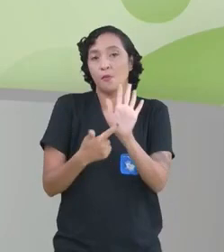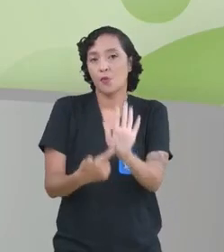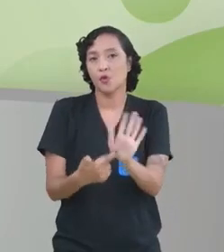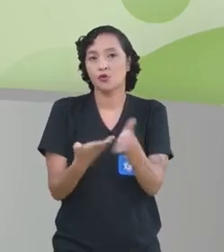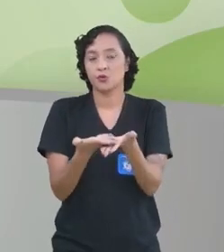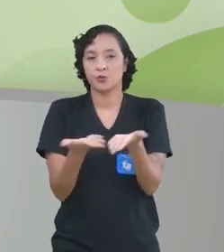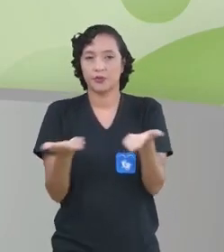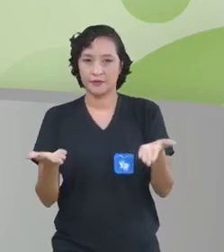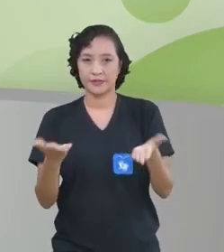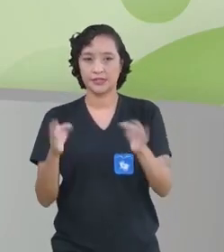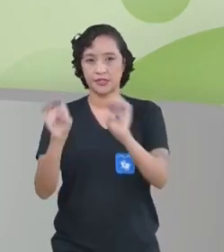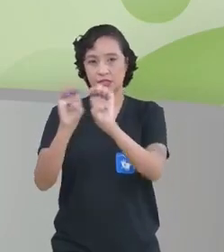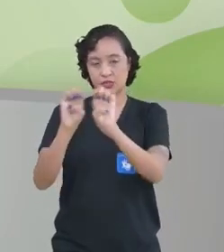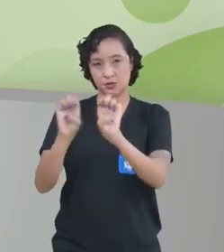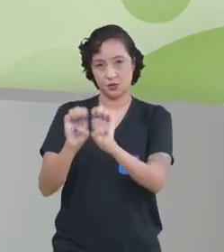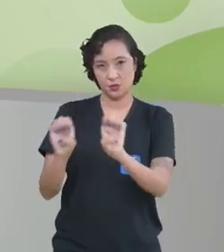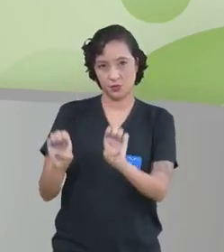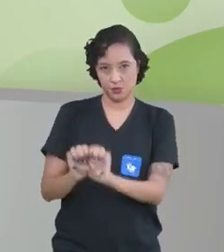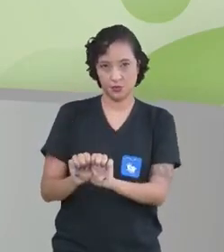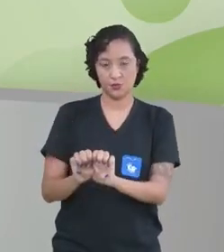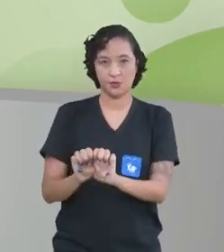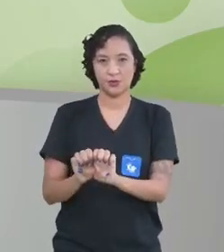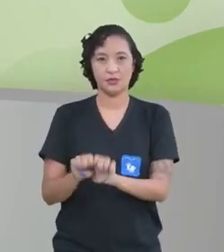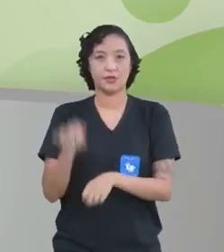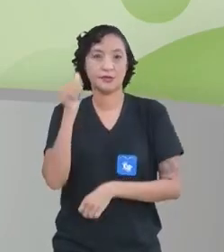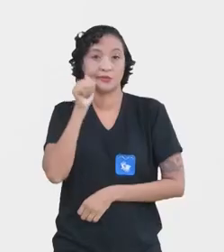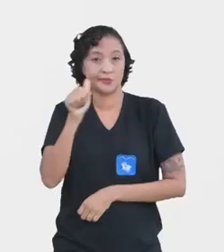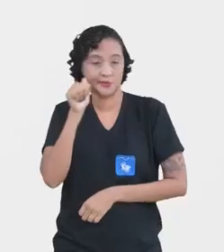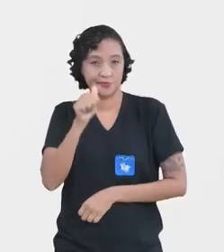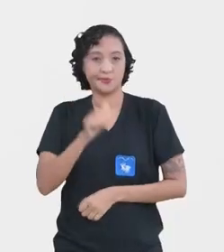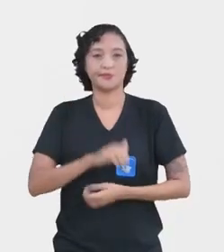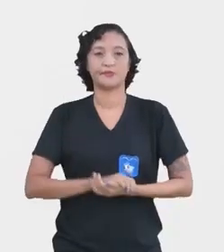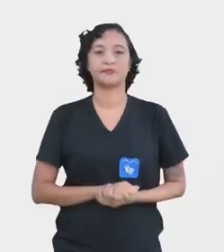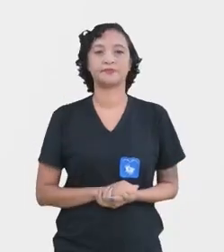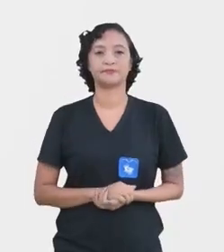a estrutura desse sistema reprodutor feminino. Vamos lá?